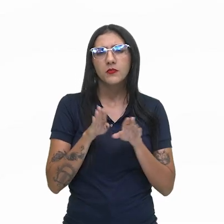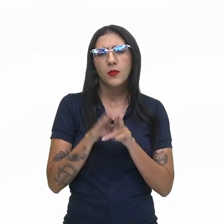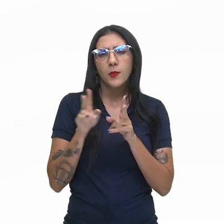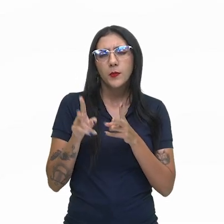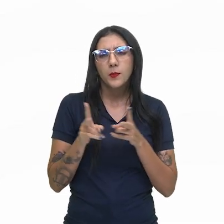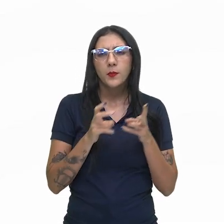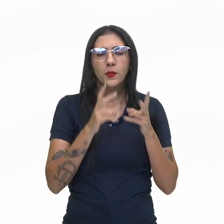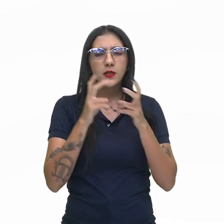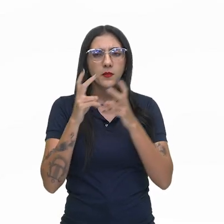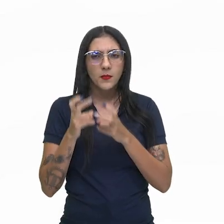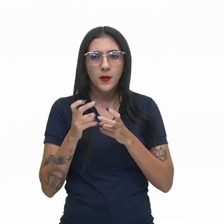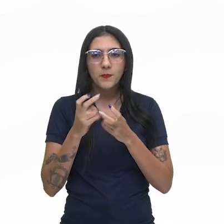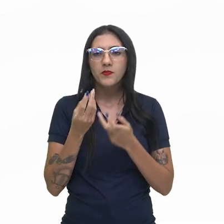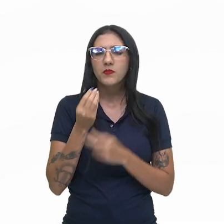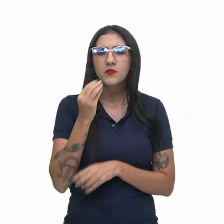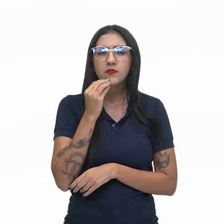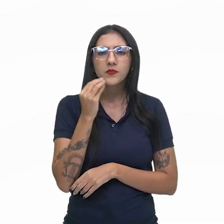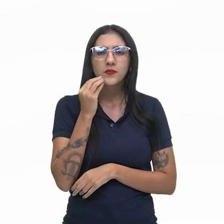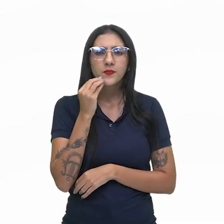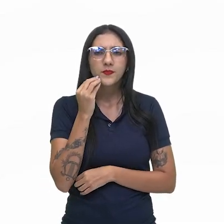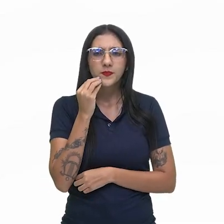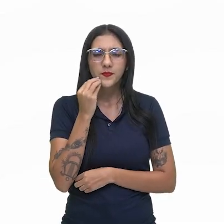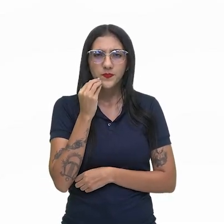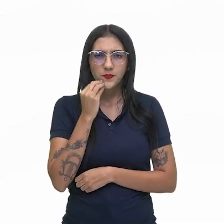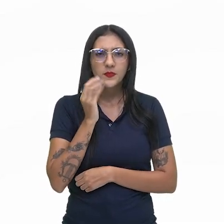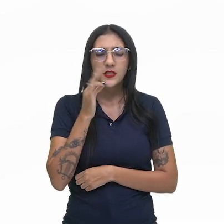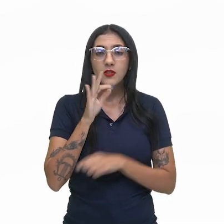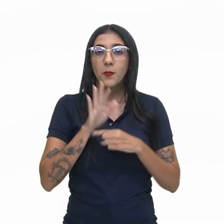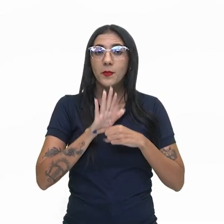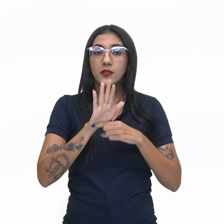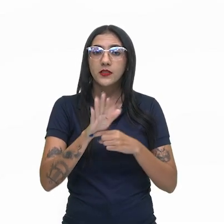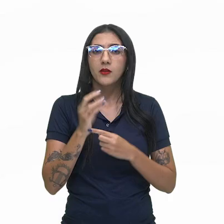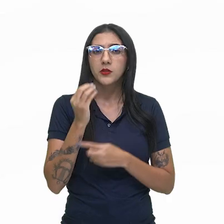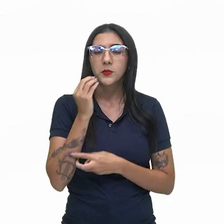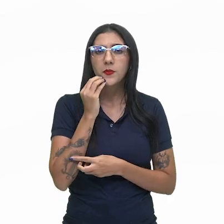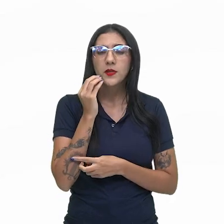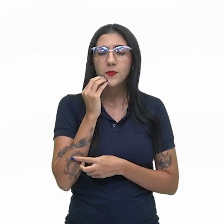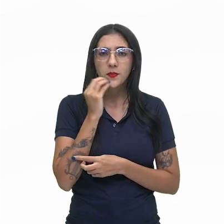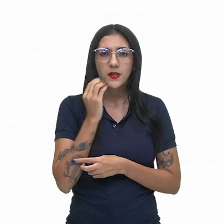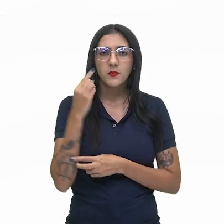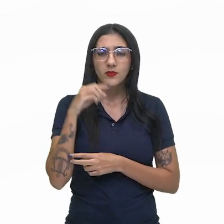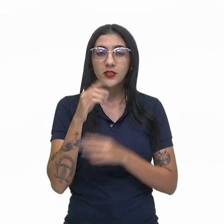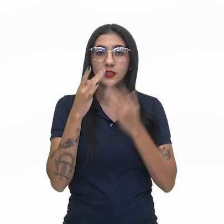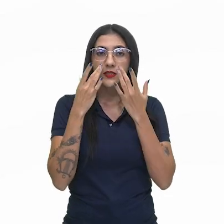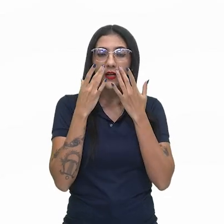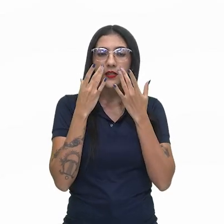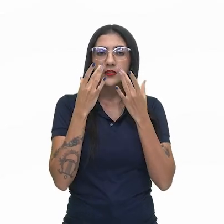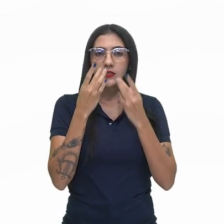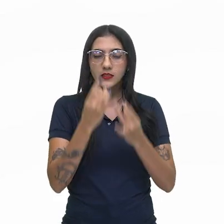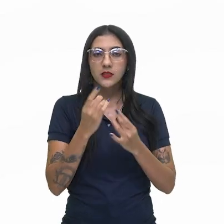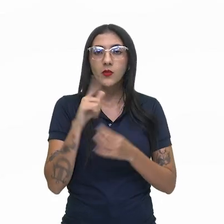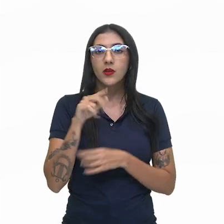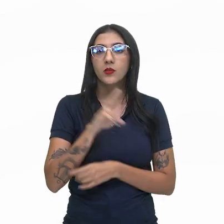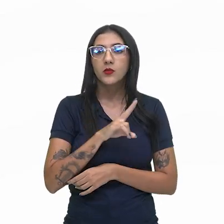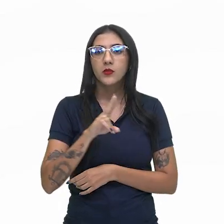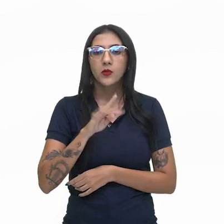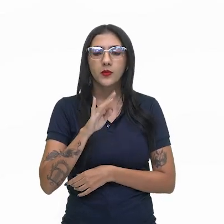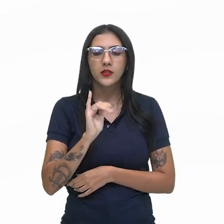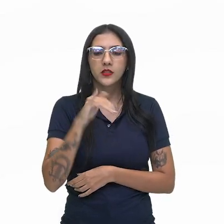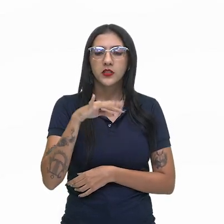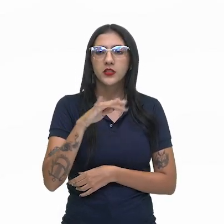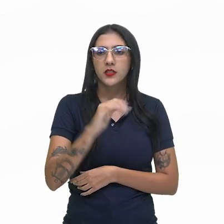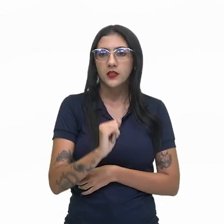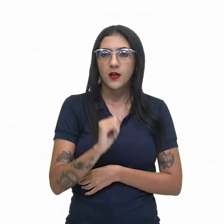observar um experimento, tá bom? Então, eu trago um experimento para vocês, que é chamado de tinta